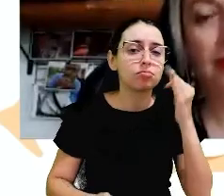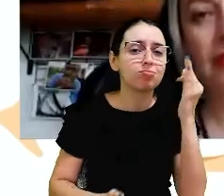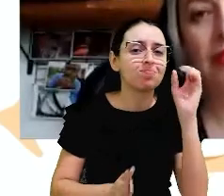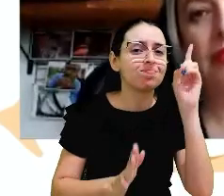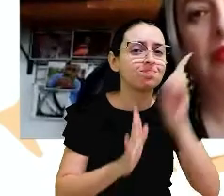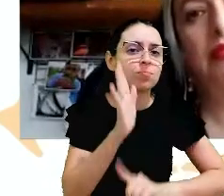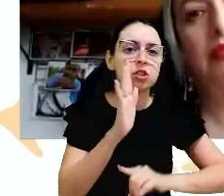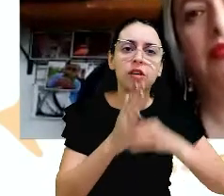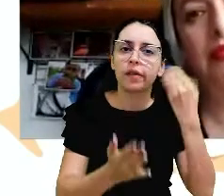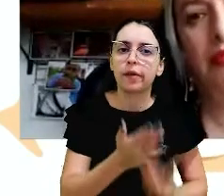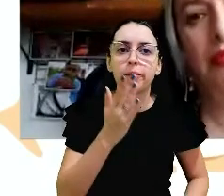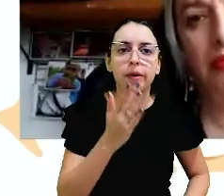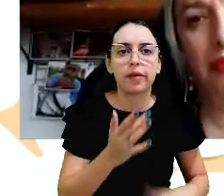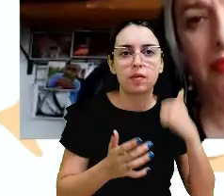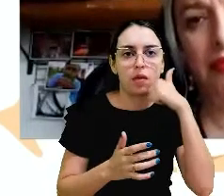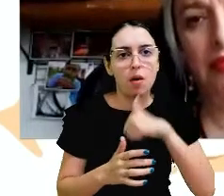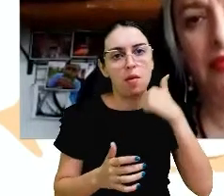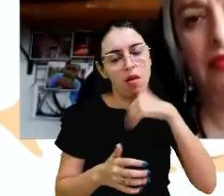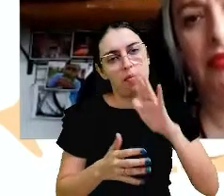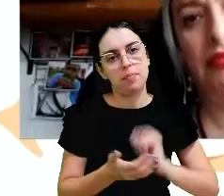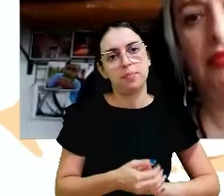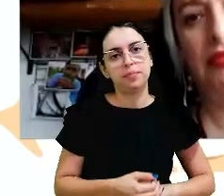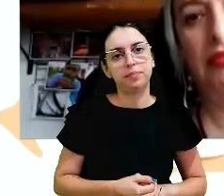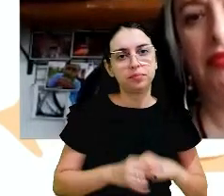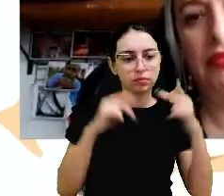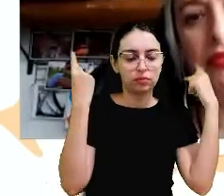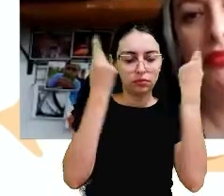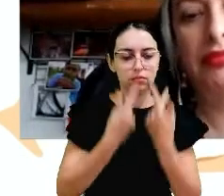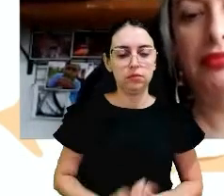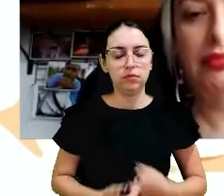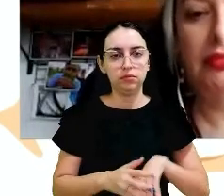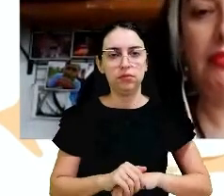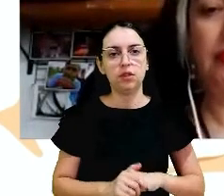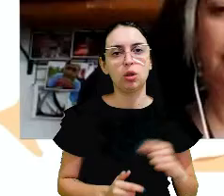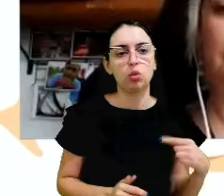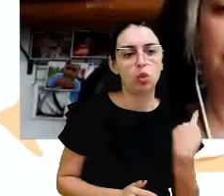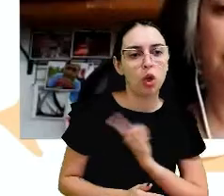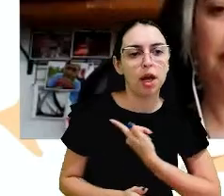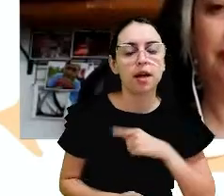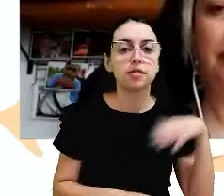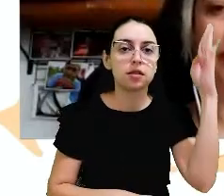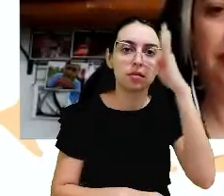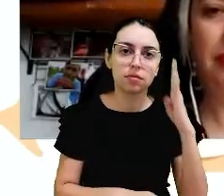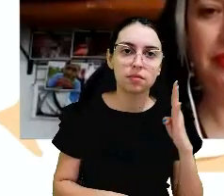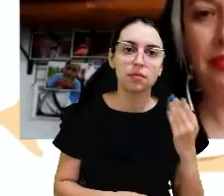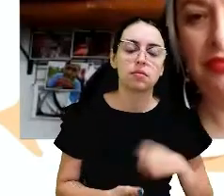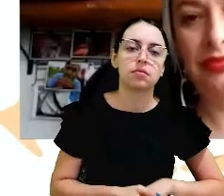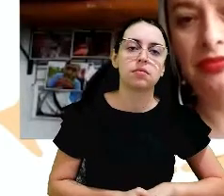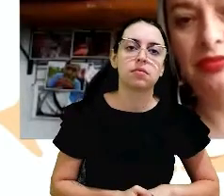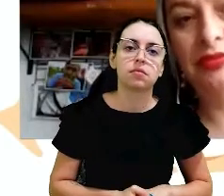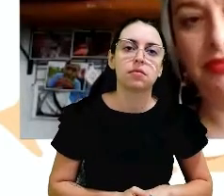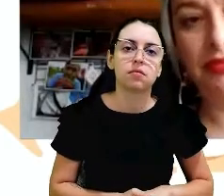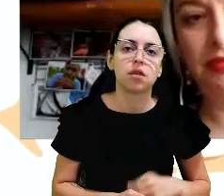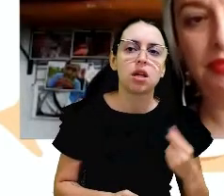dos direitos humanos das mulheres. Né? Somos brasileiros e brasileiras